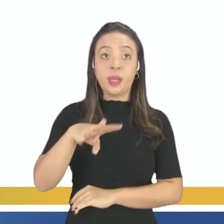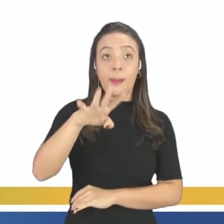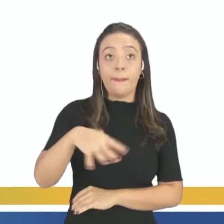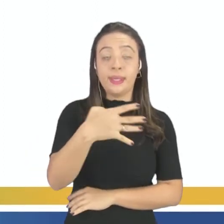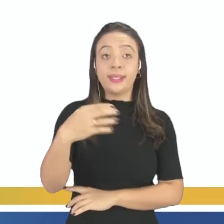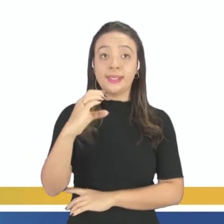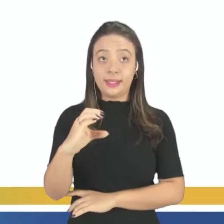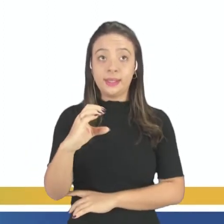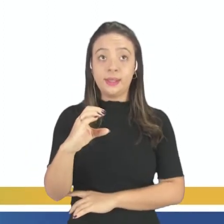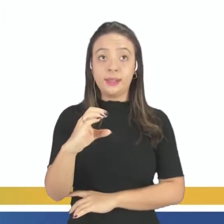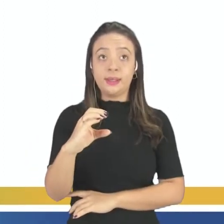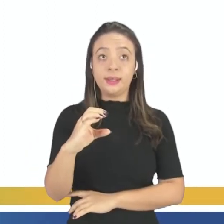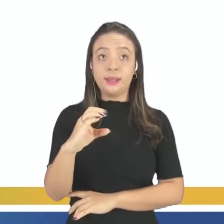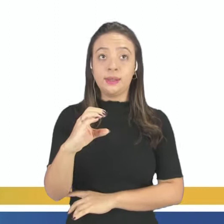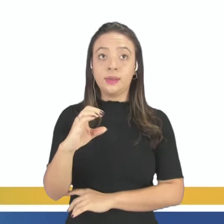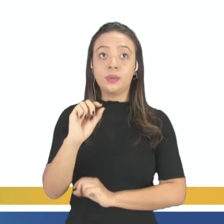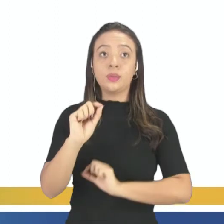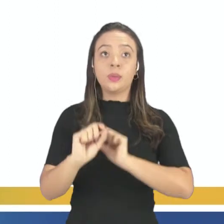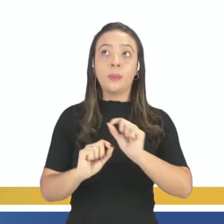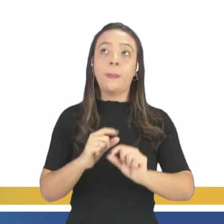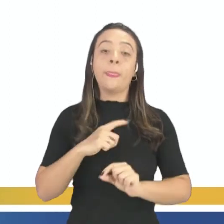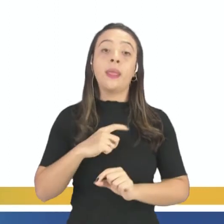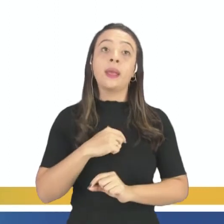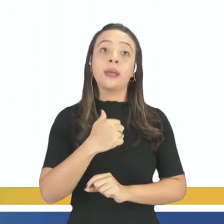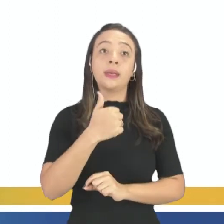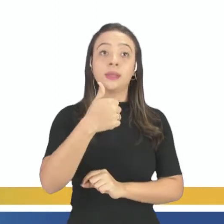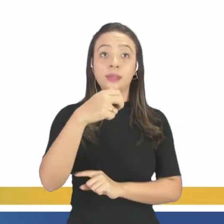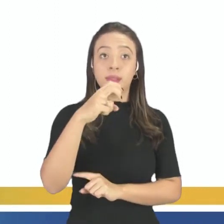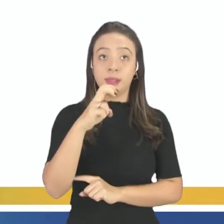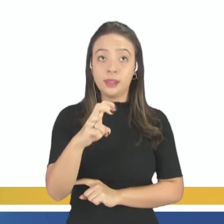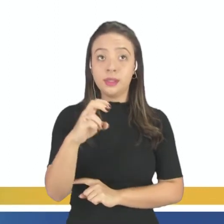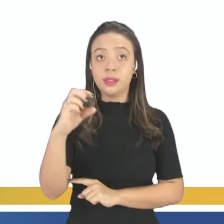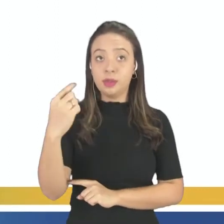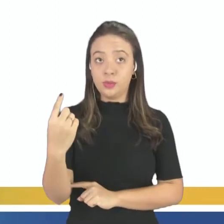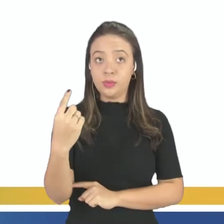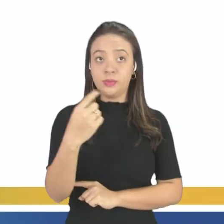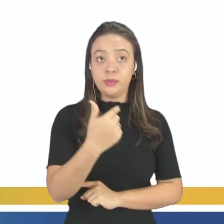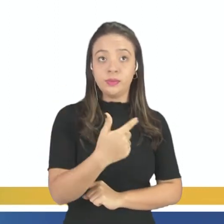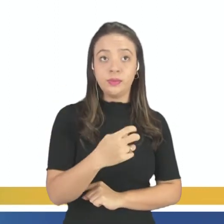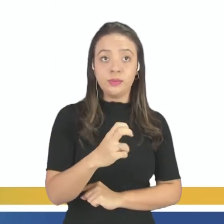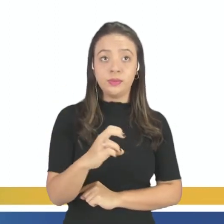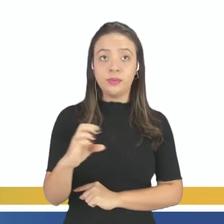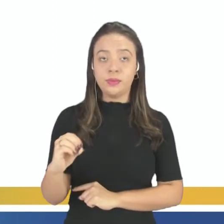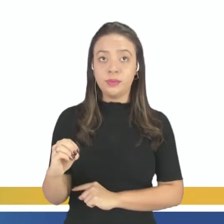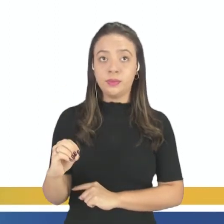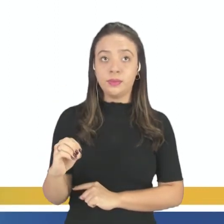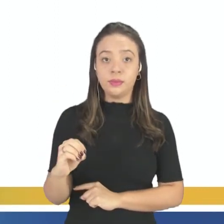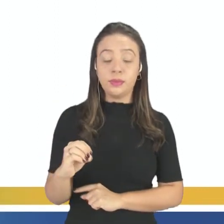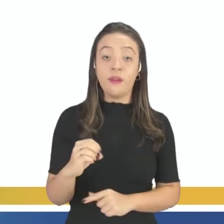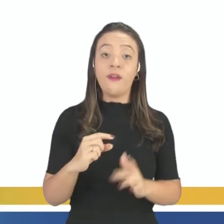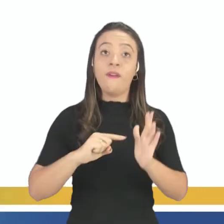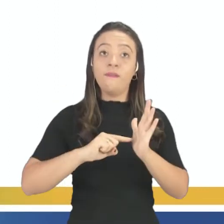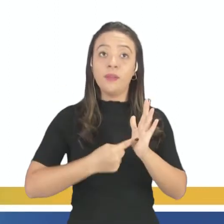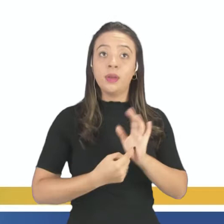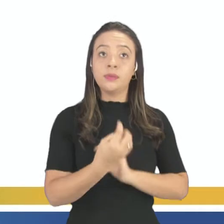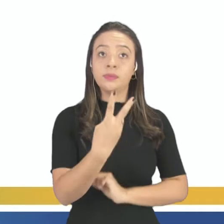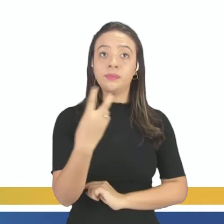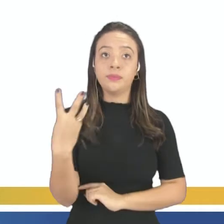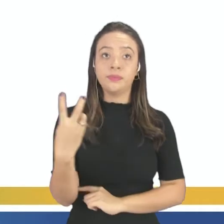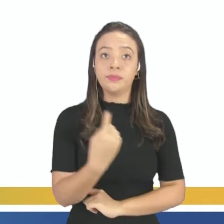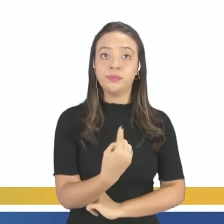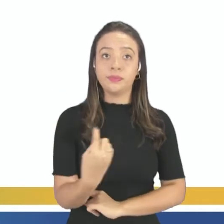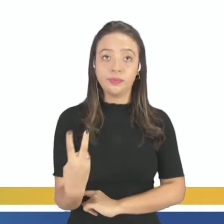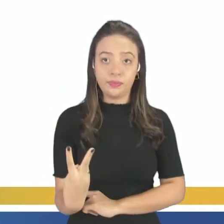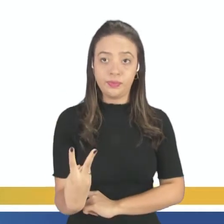numéricas das matrizes, 15, 0, 1, 25 e 0, multiplicado pela segunda matriz 2, 3,